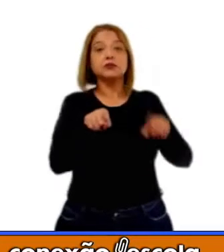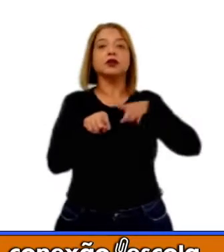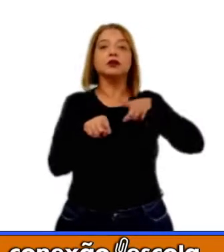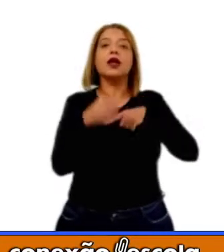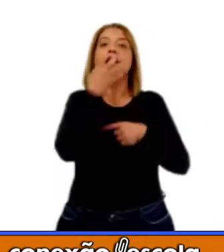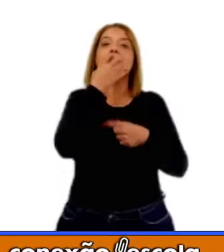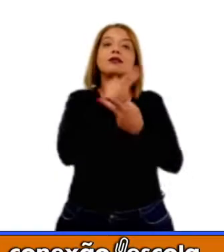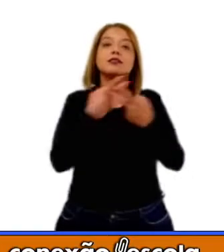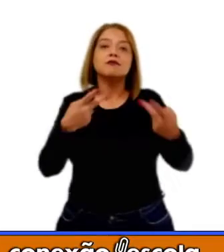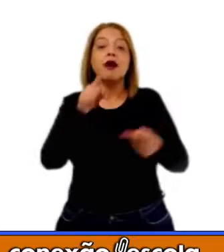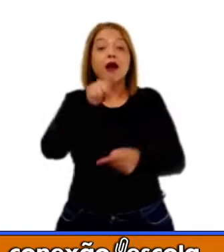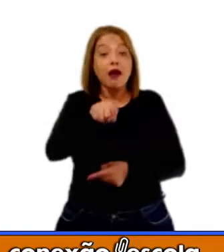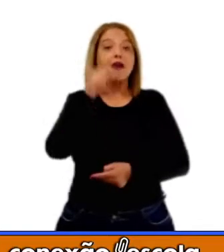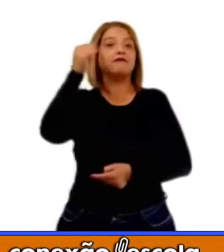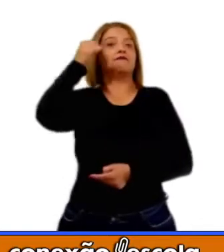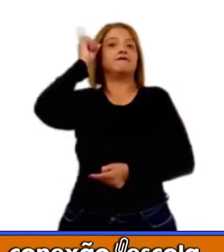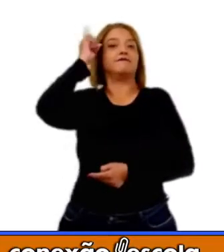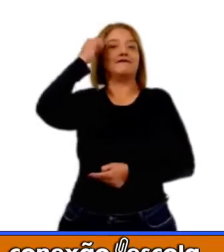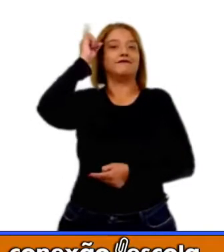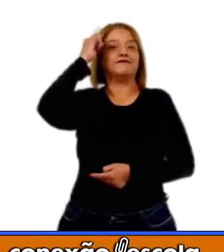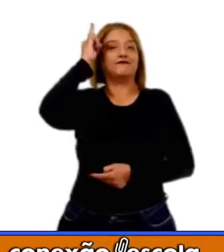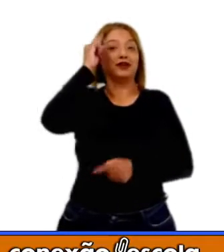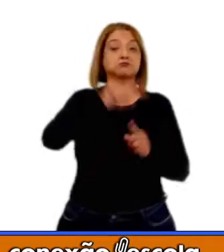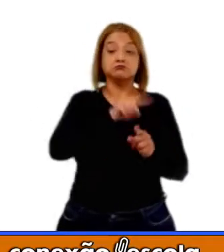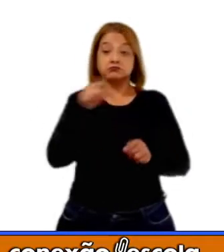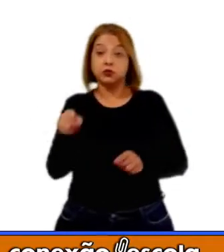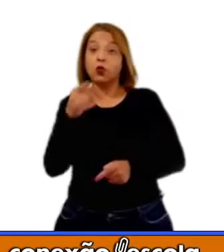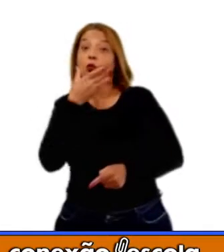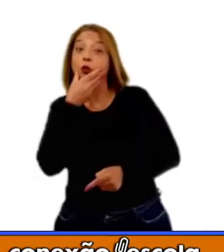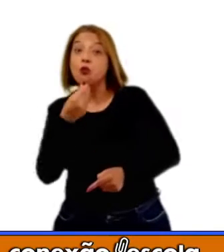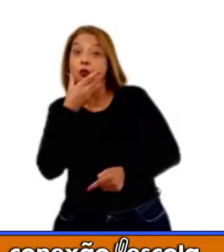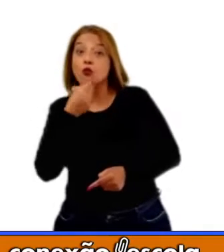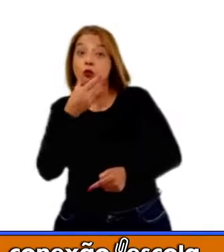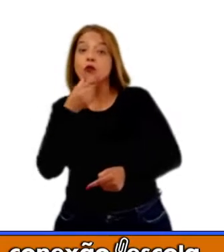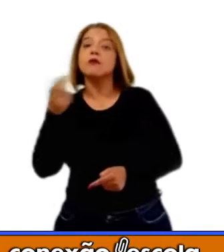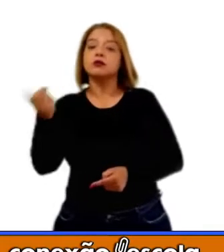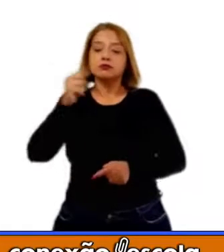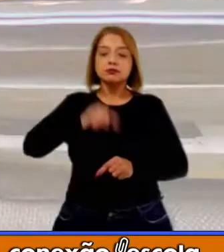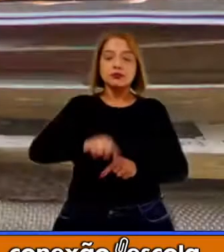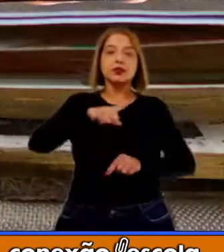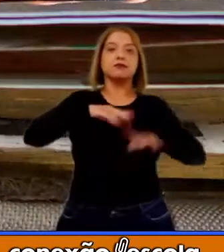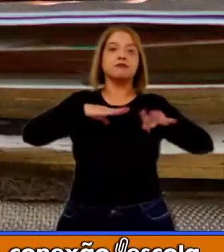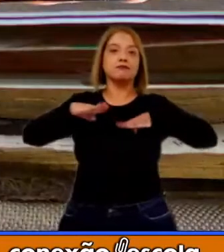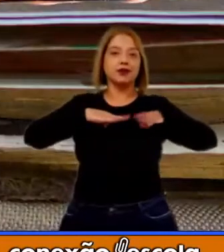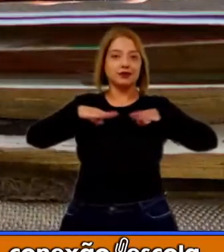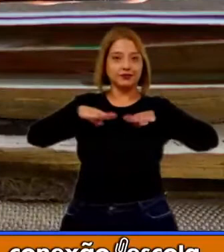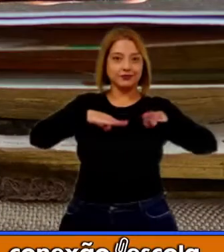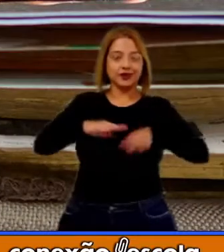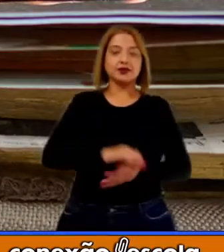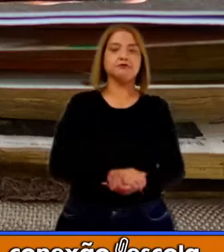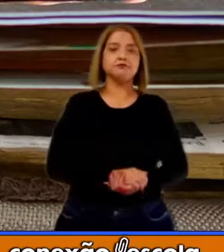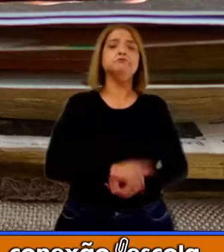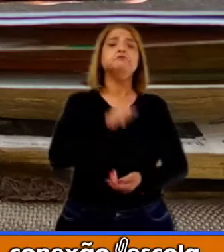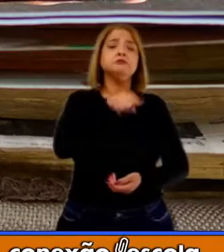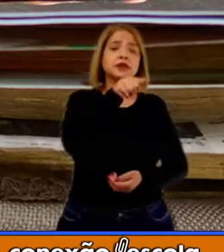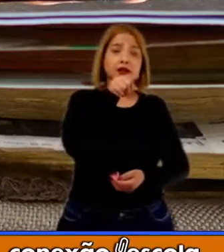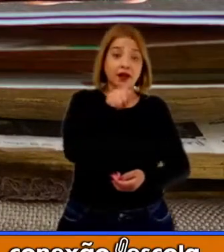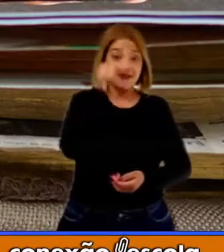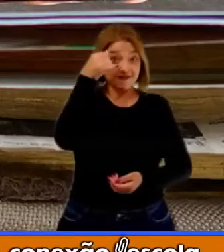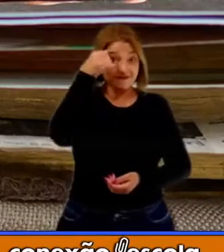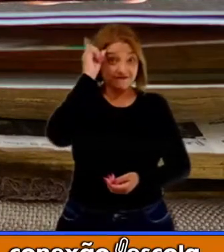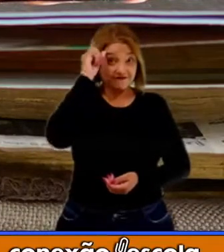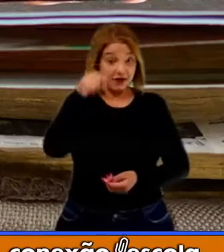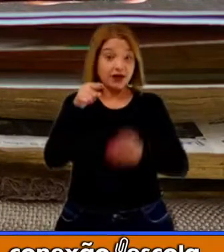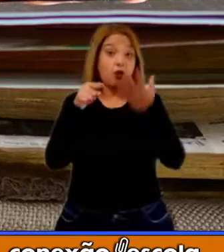um animal, a vaca. Temos o homem e temos uma bactéria. A vaca se alimenta